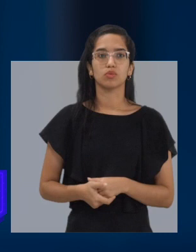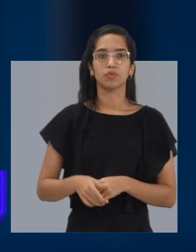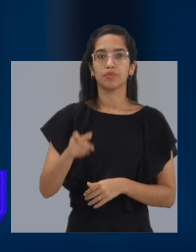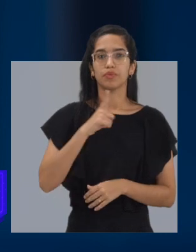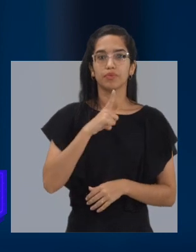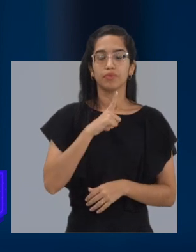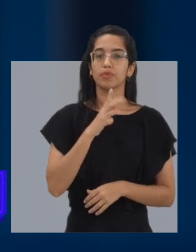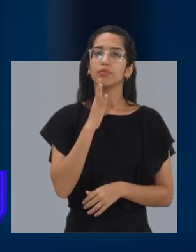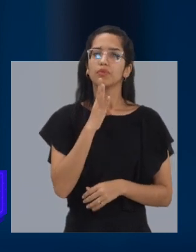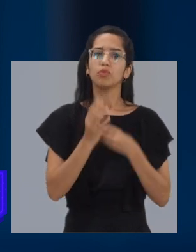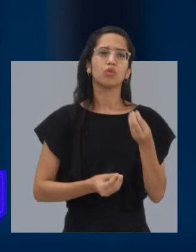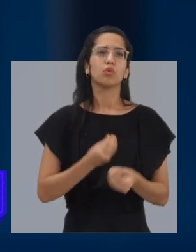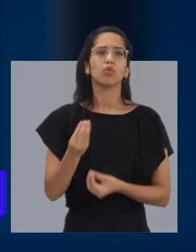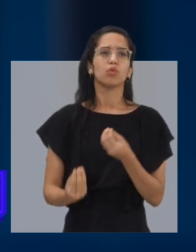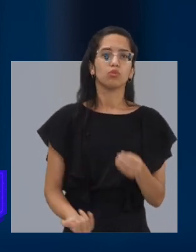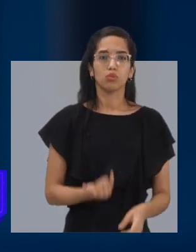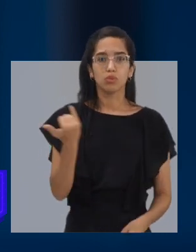do quanto é importante a gente